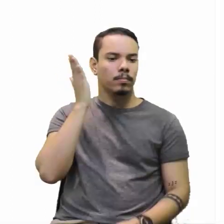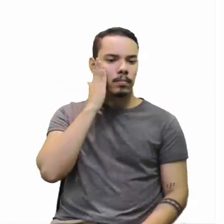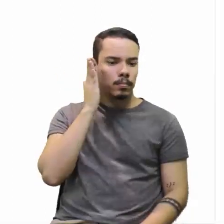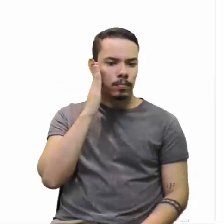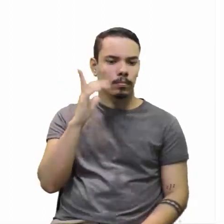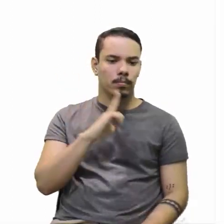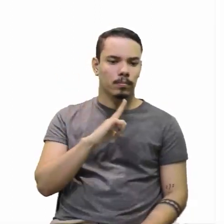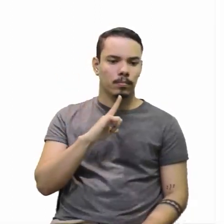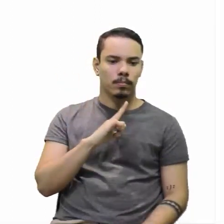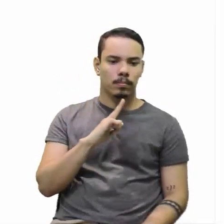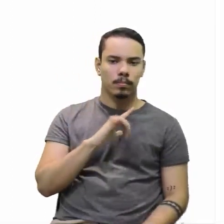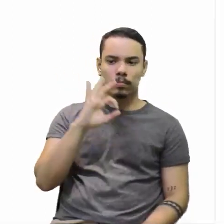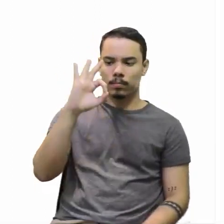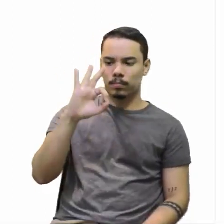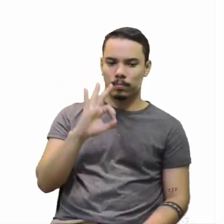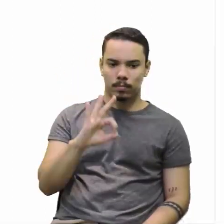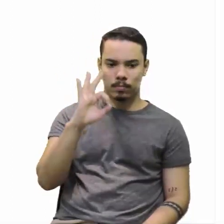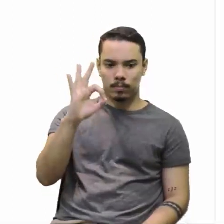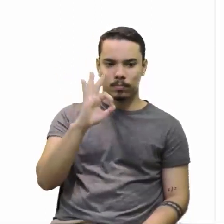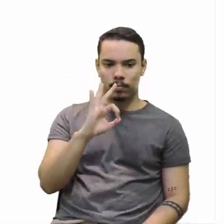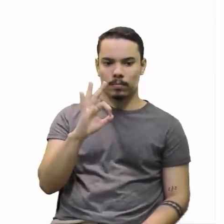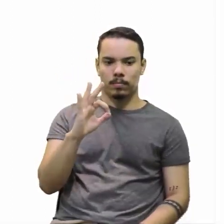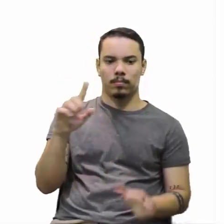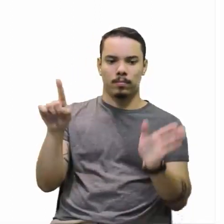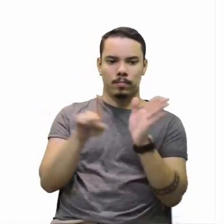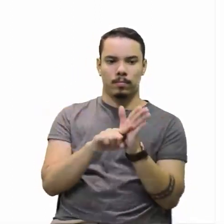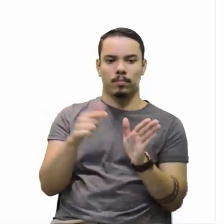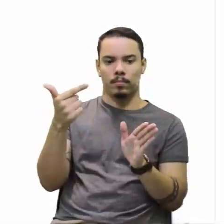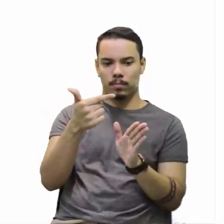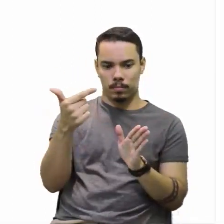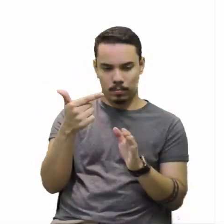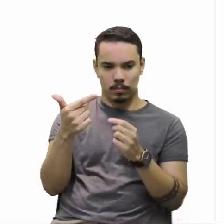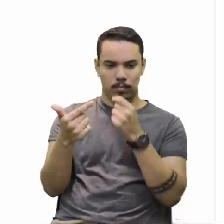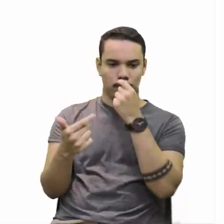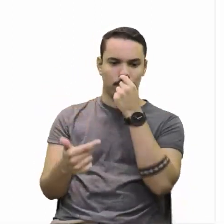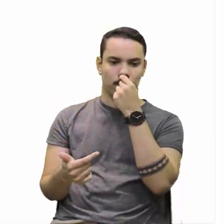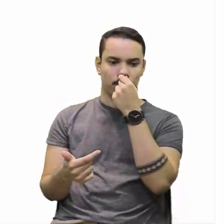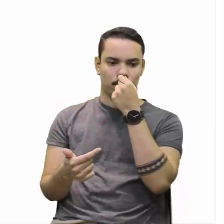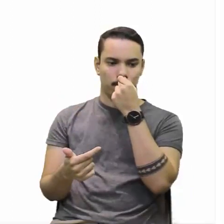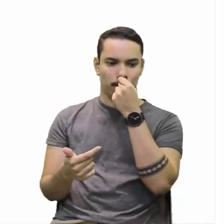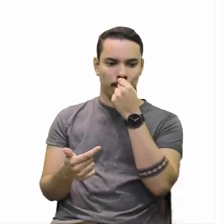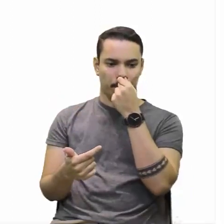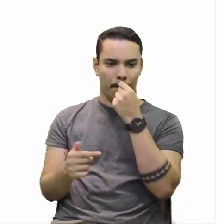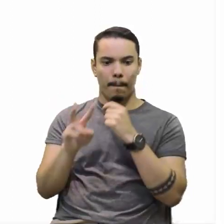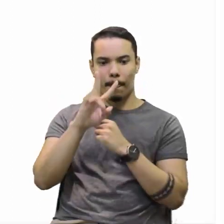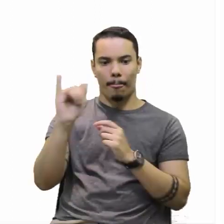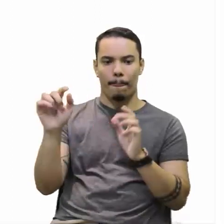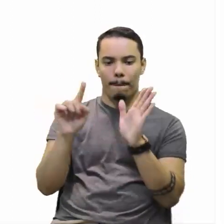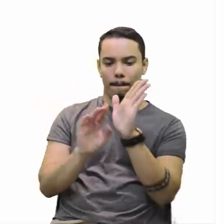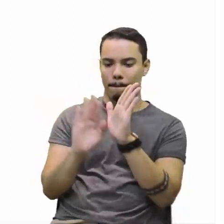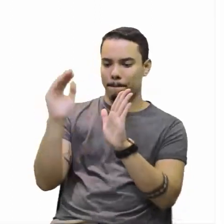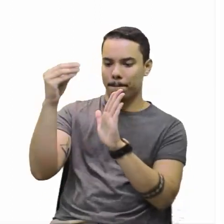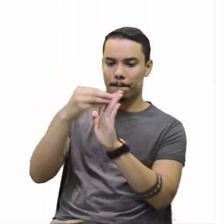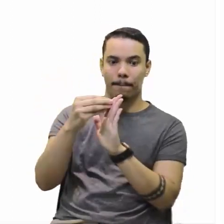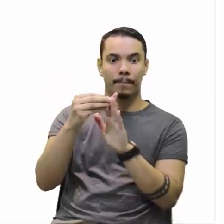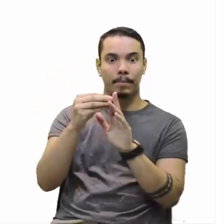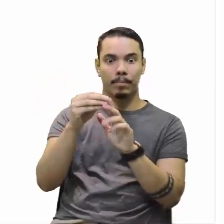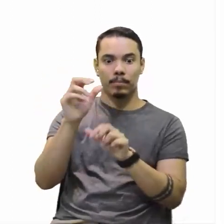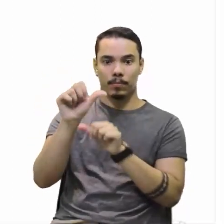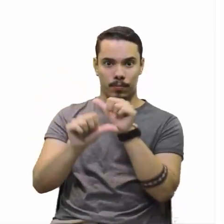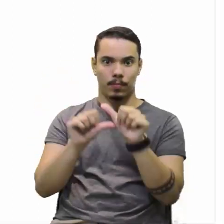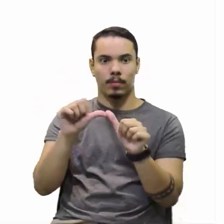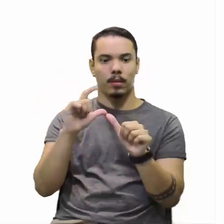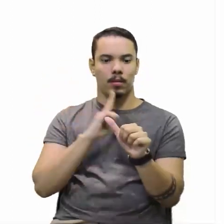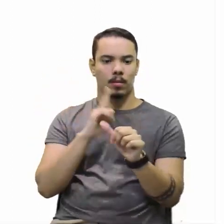a potência menos 2. Ela está embaixo, vai para... Opa, desculpa aí. Ela está embaixo, vai para cima e